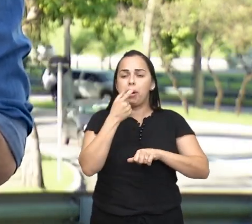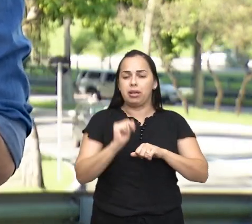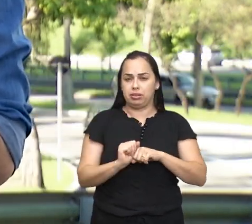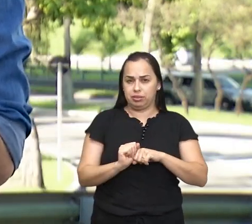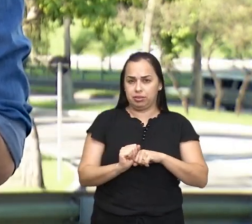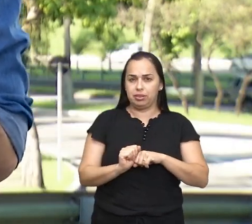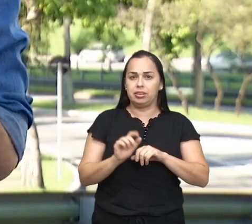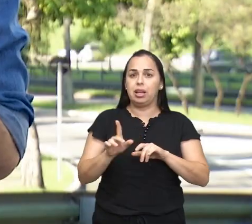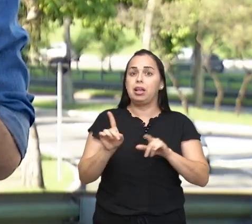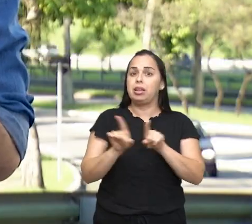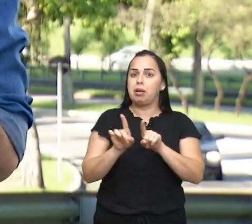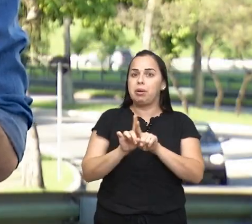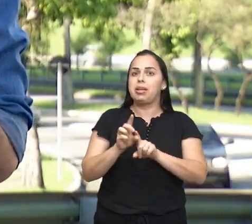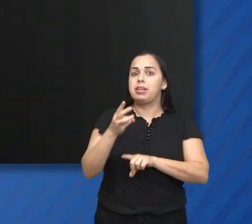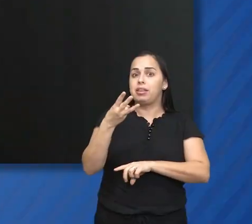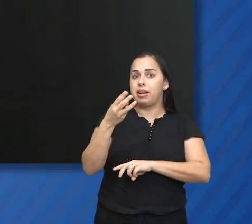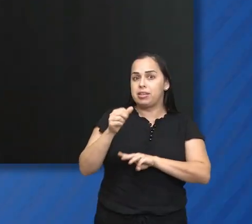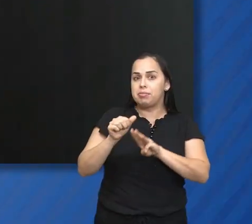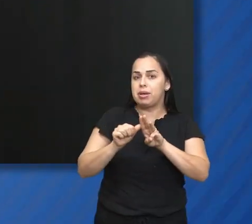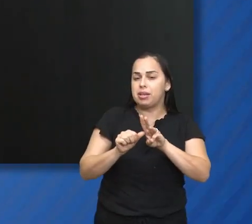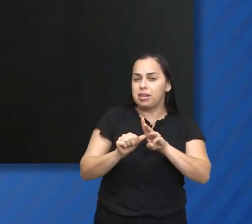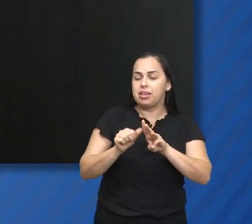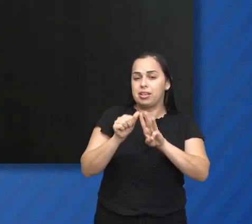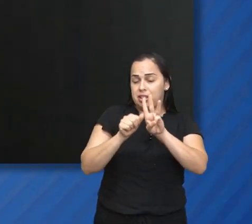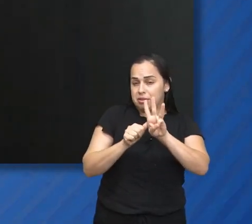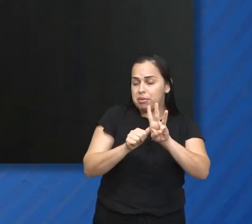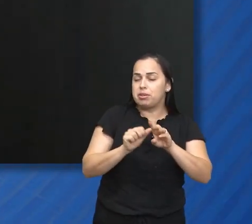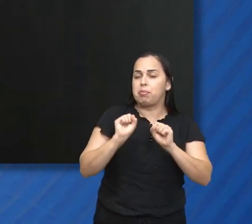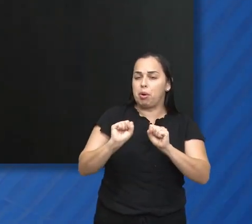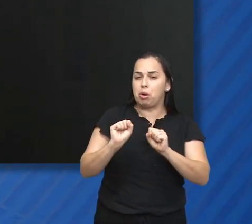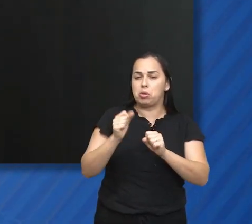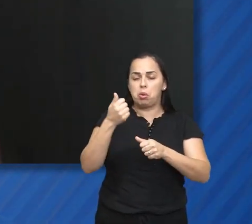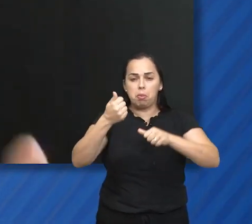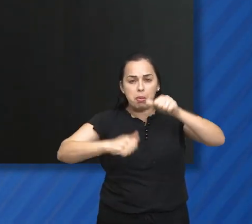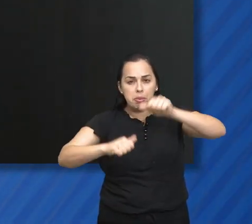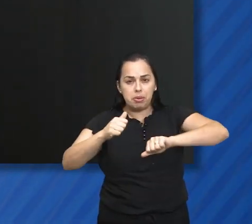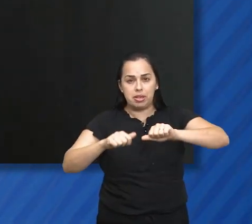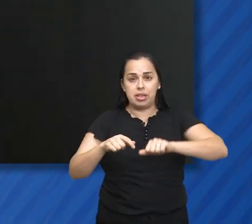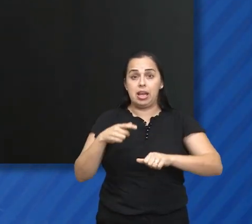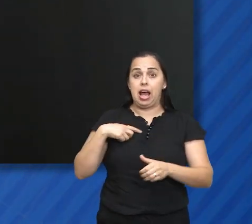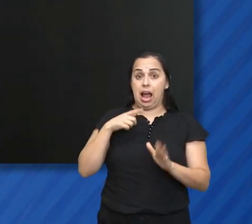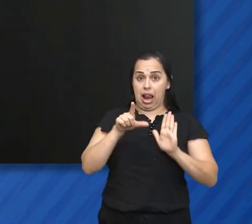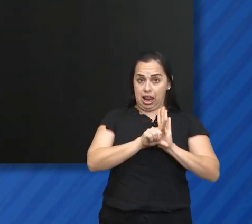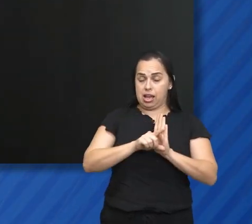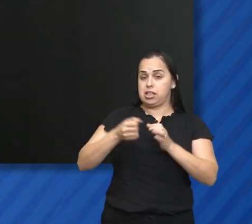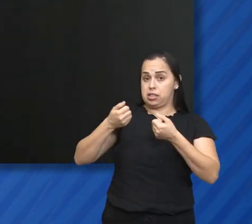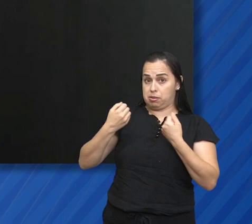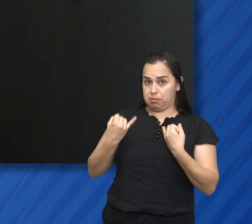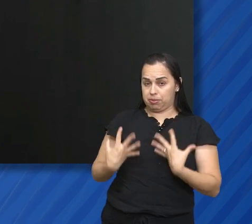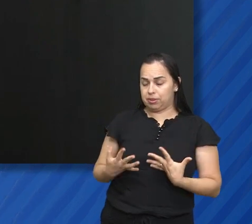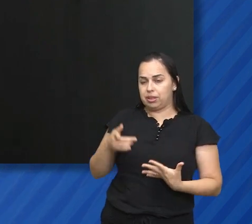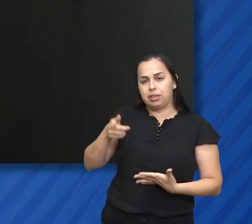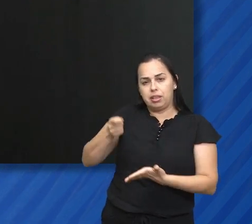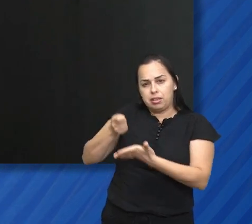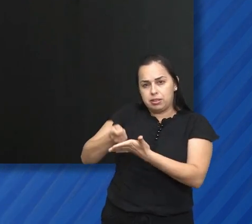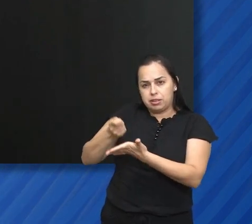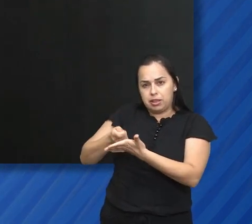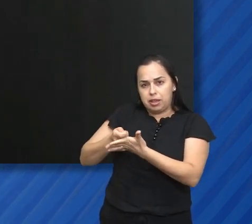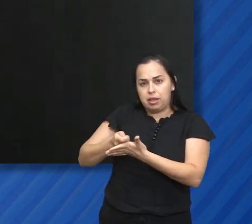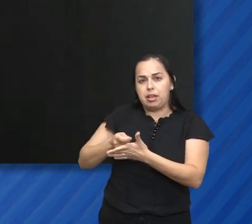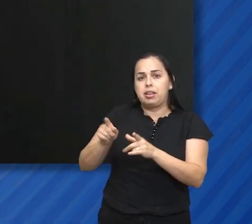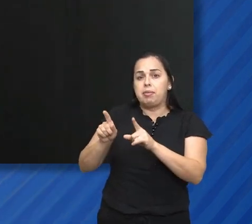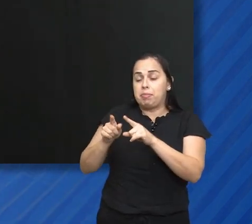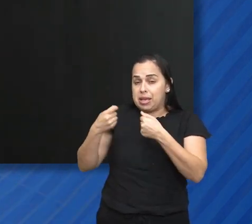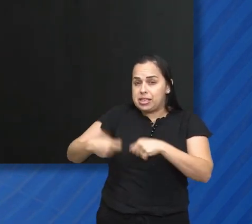prorrogado por mais 90 dias. A própria lei prevê que, se eles não cumprirem os prazos, os medicamentos devem ser